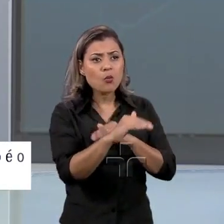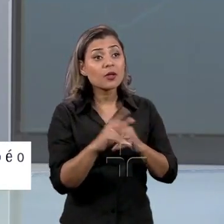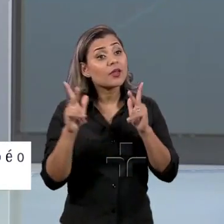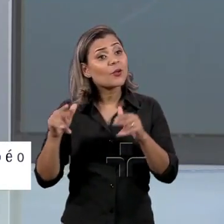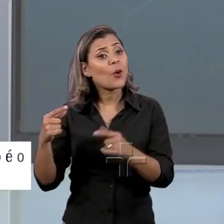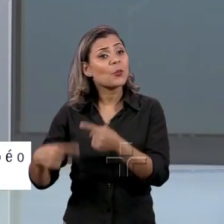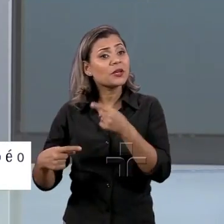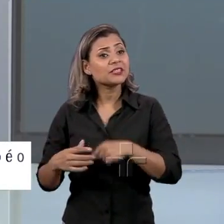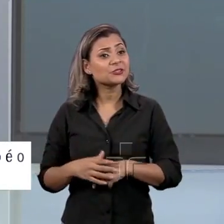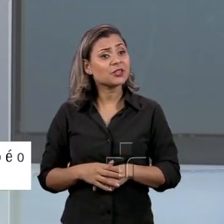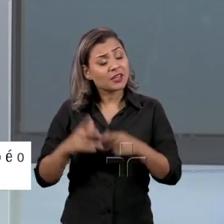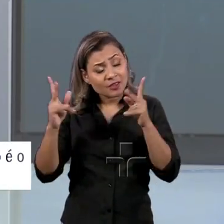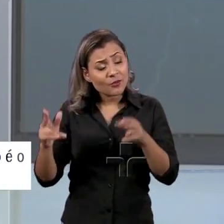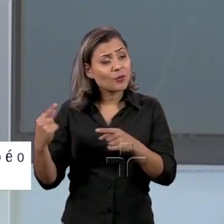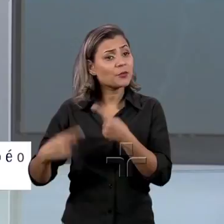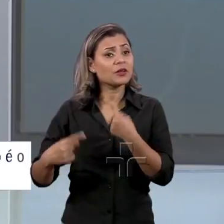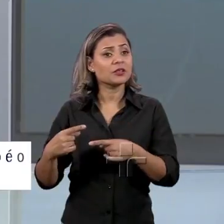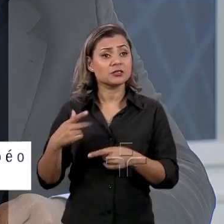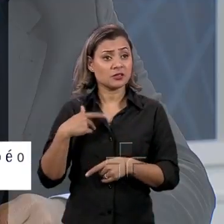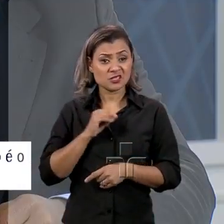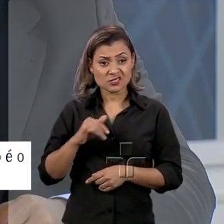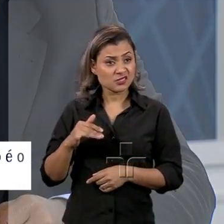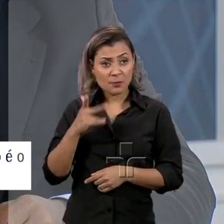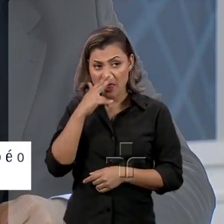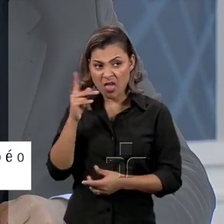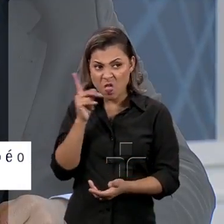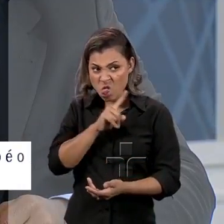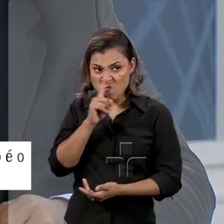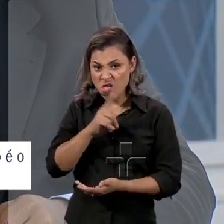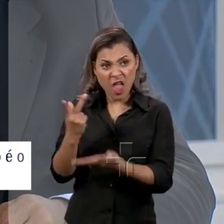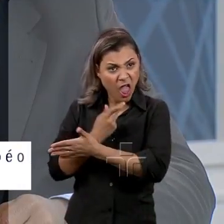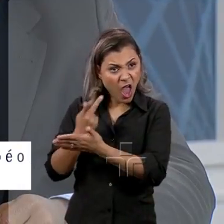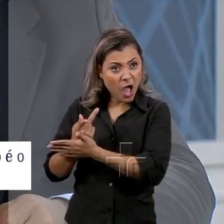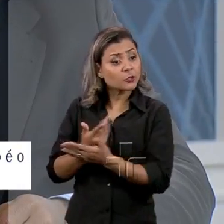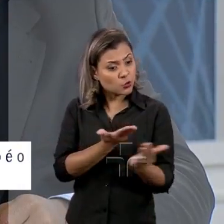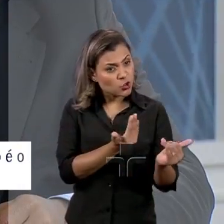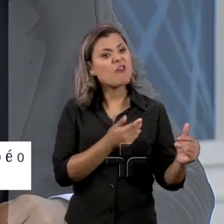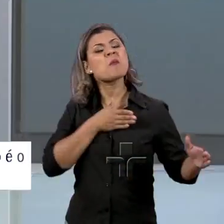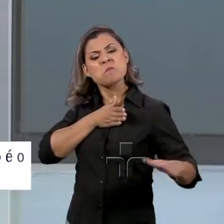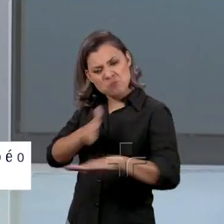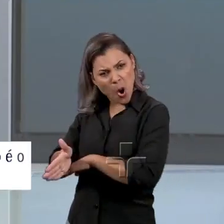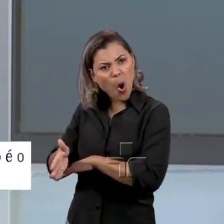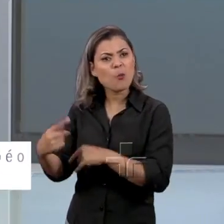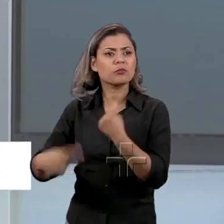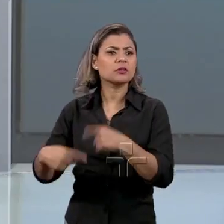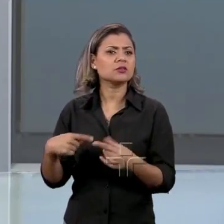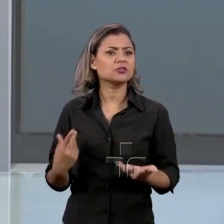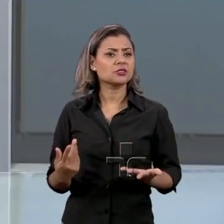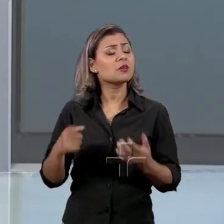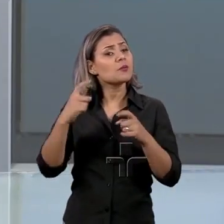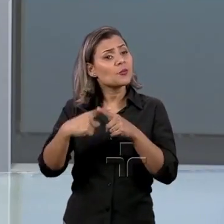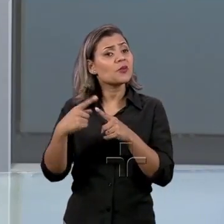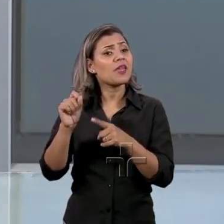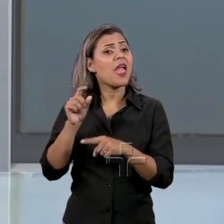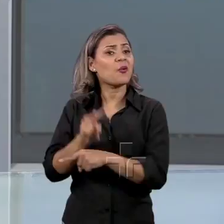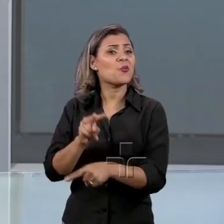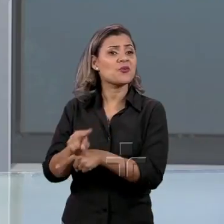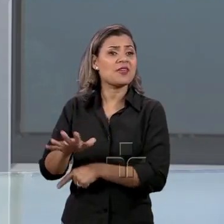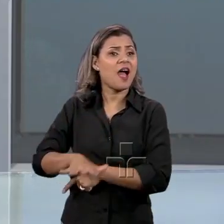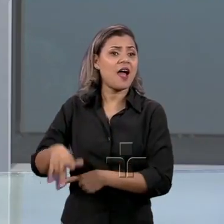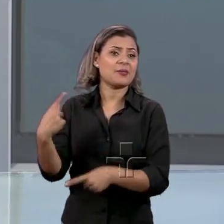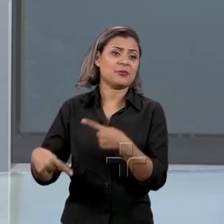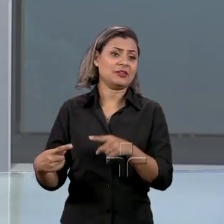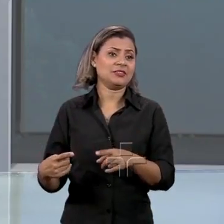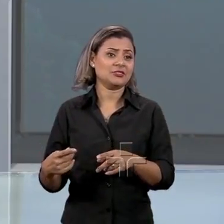nível nacional, quando a gente vê a política sendo mal conduzida. São os jovens entrarem para a política, porque esse é o meio mais legítimo que tem de cuidar desse